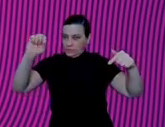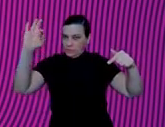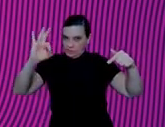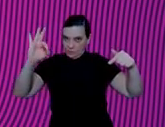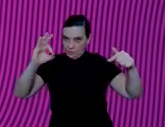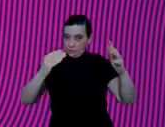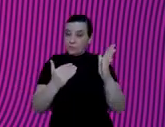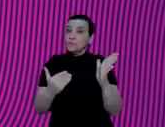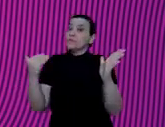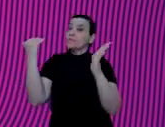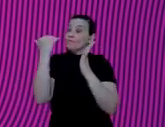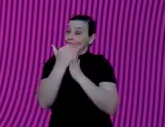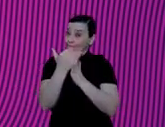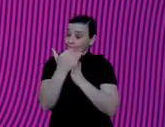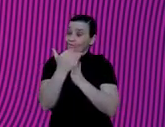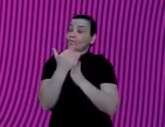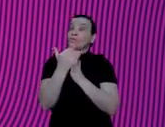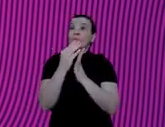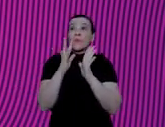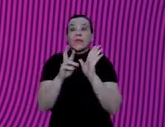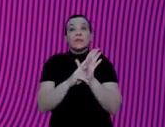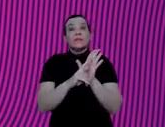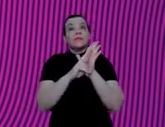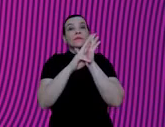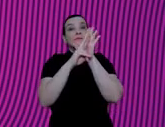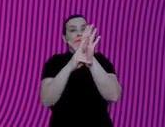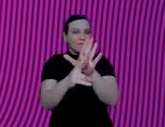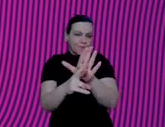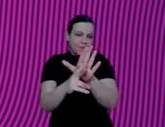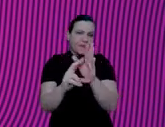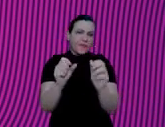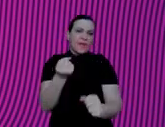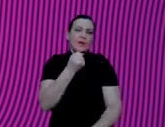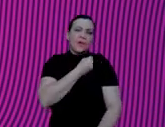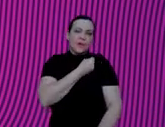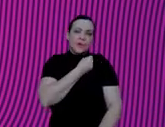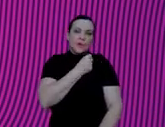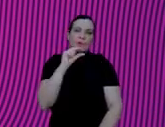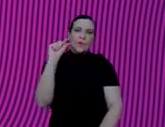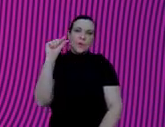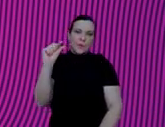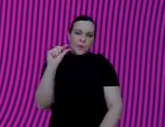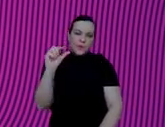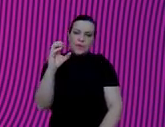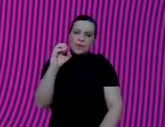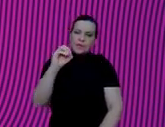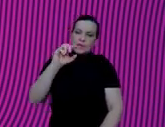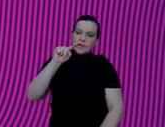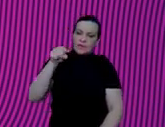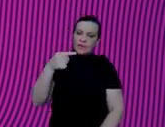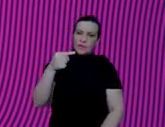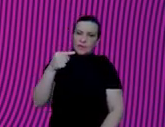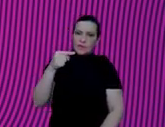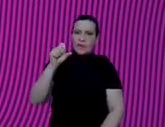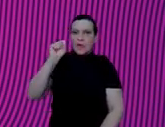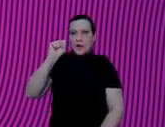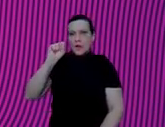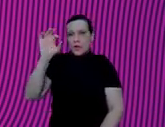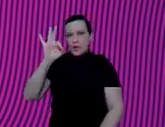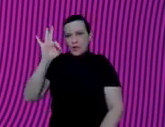mas ainda representa um número pequeno, né? 0,8 prescrições por 1.000 habitantes por